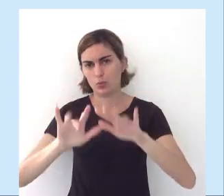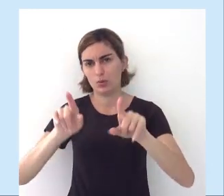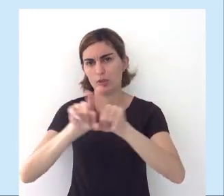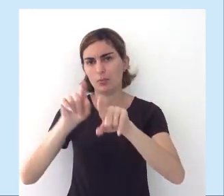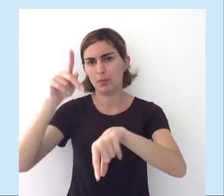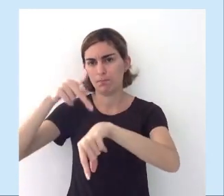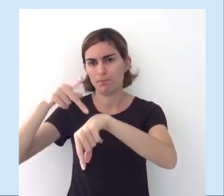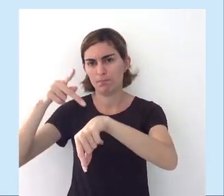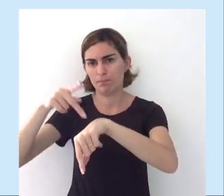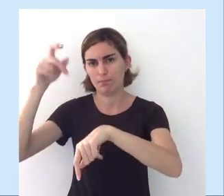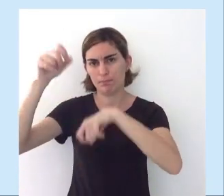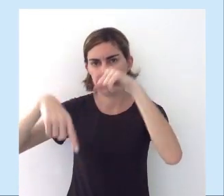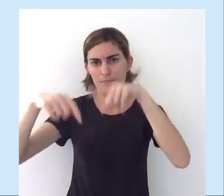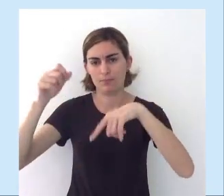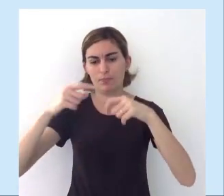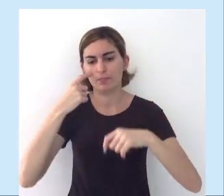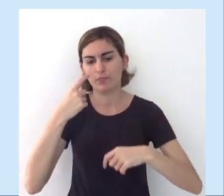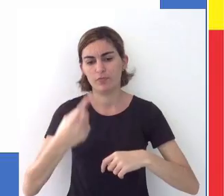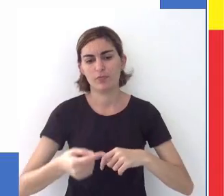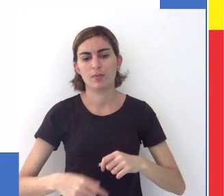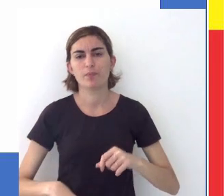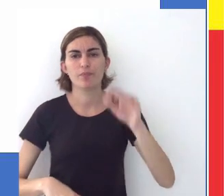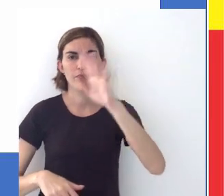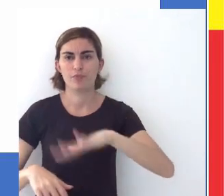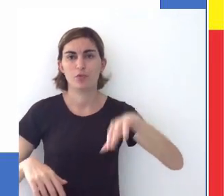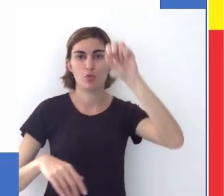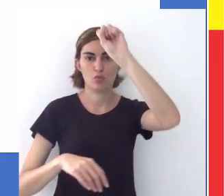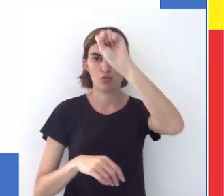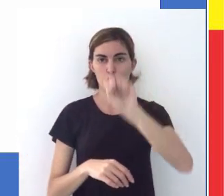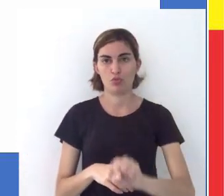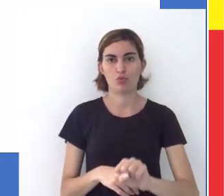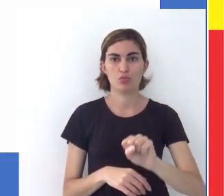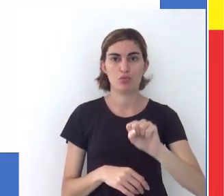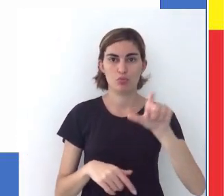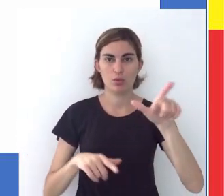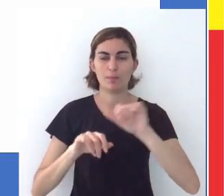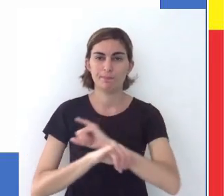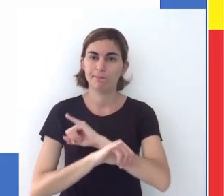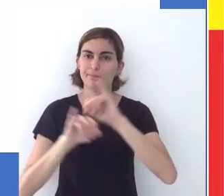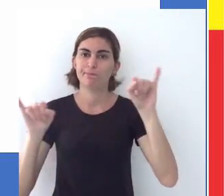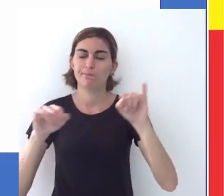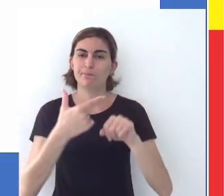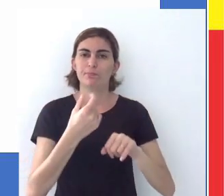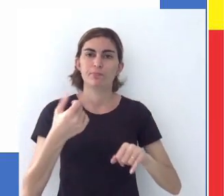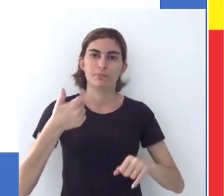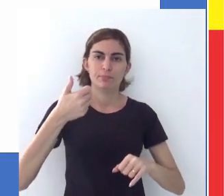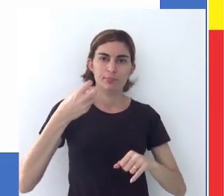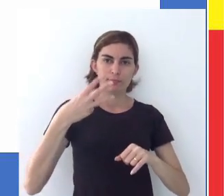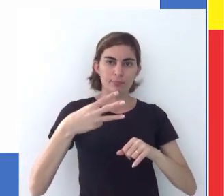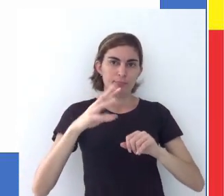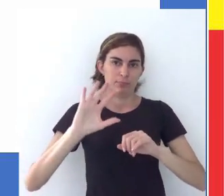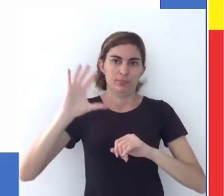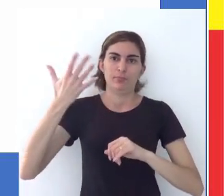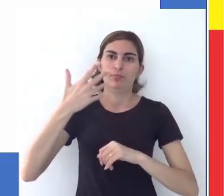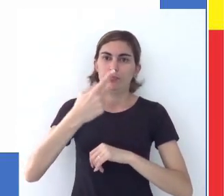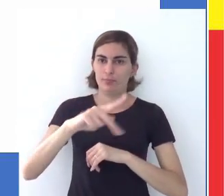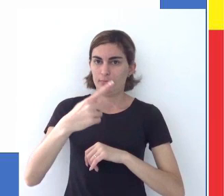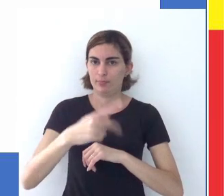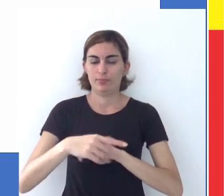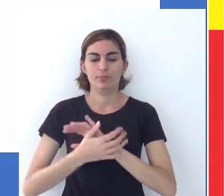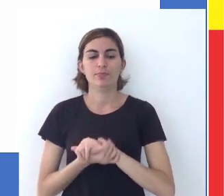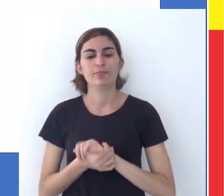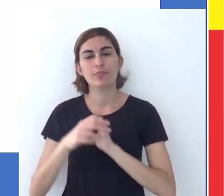forma sólida. Então acompanhe agora na tela. A região sul. Então essa é uma matéria de 2013 que aconteceu